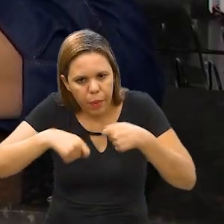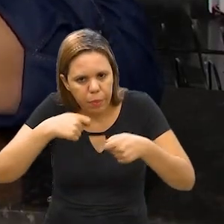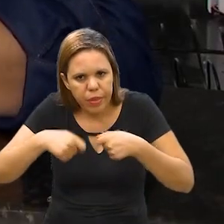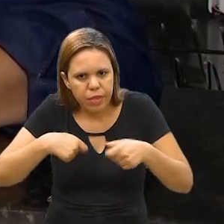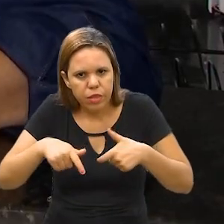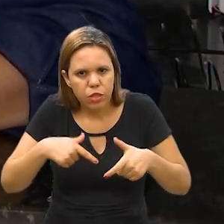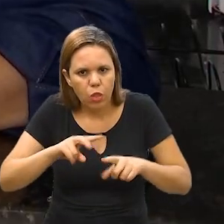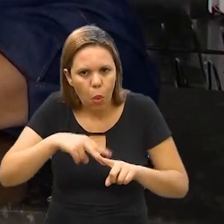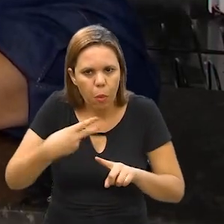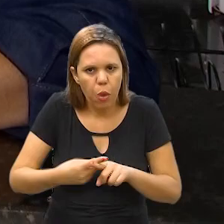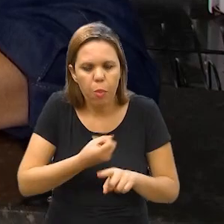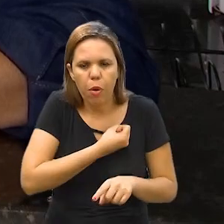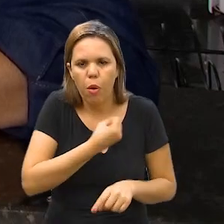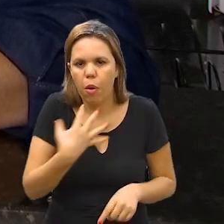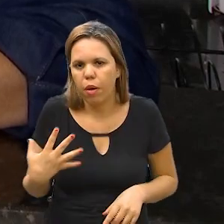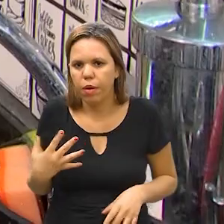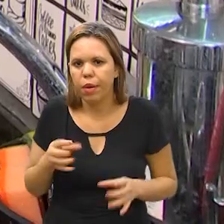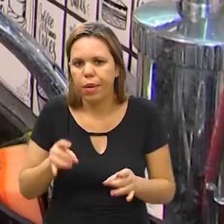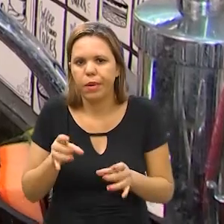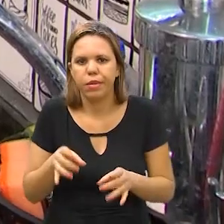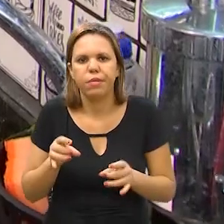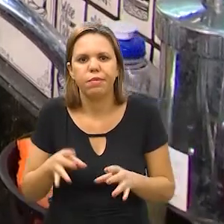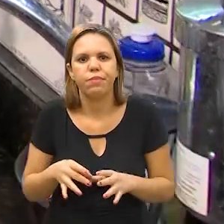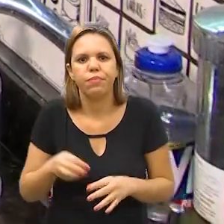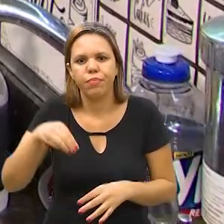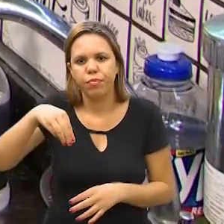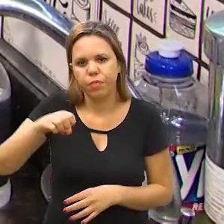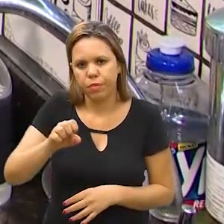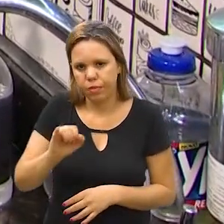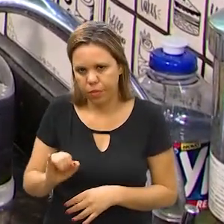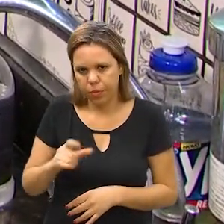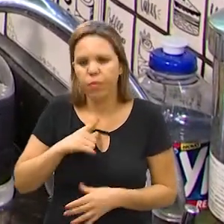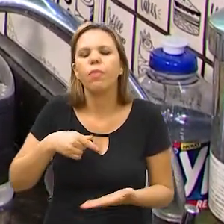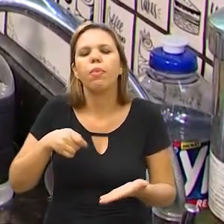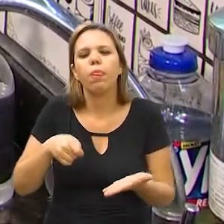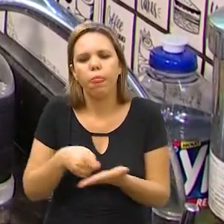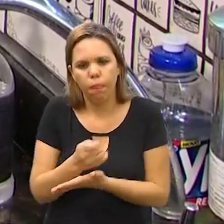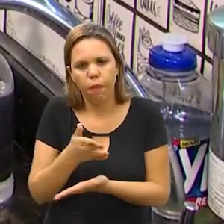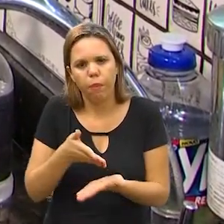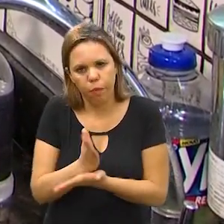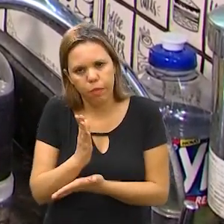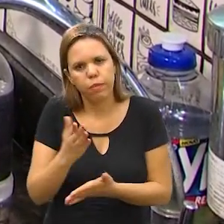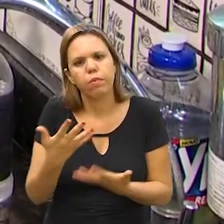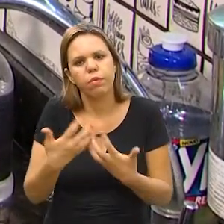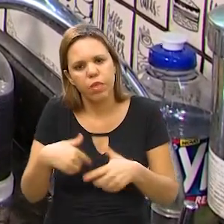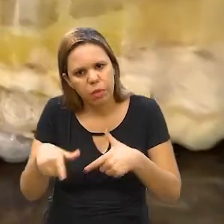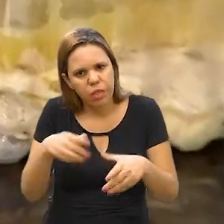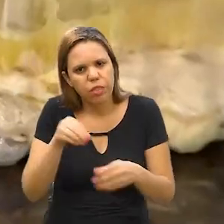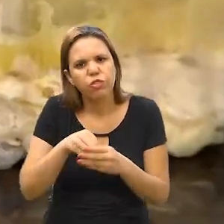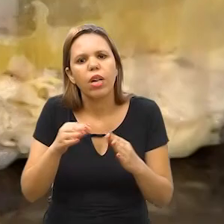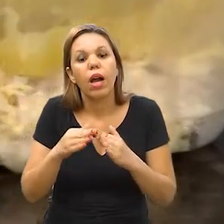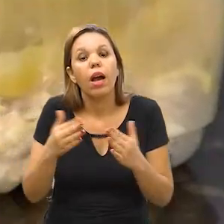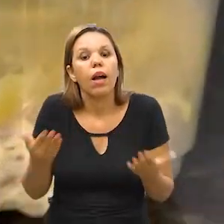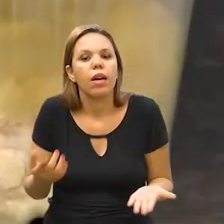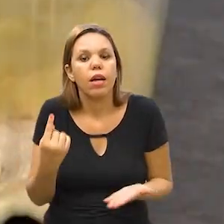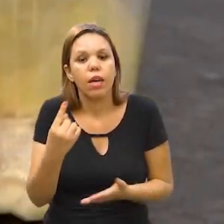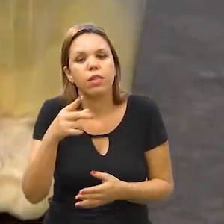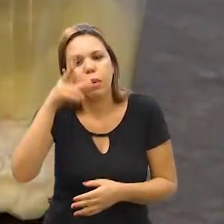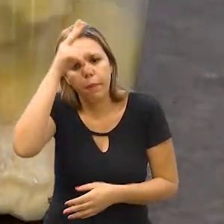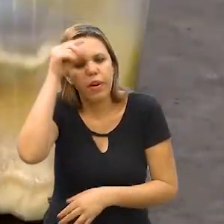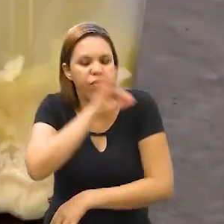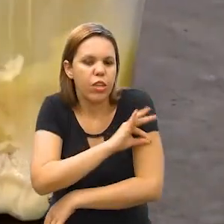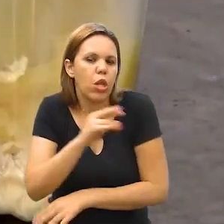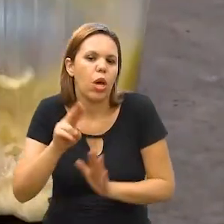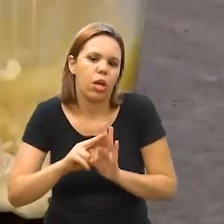E dobrei o meu número de marmitas. O MEI tem autorização automática para trabalhar em casa, mas cada prefeitura